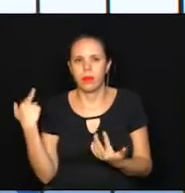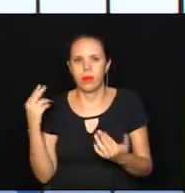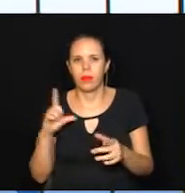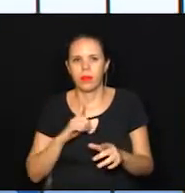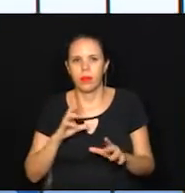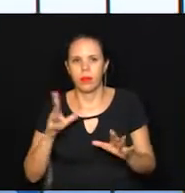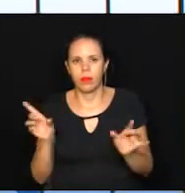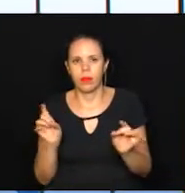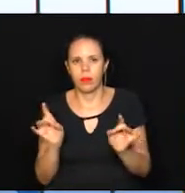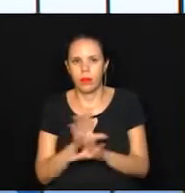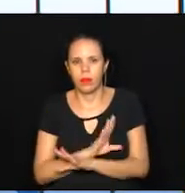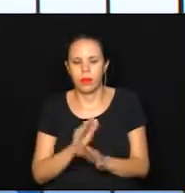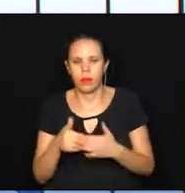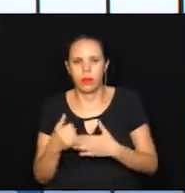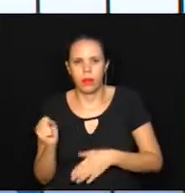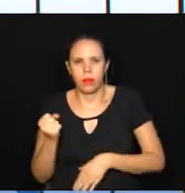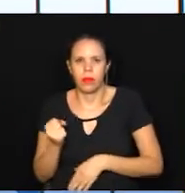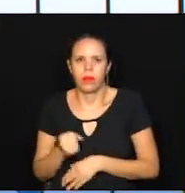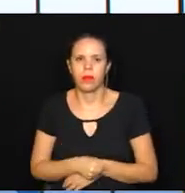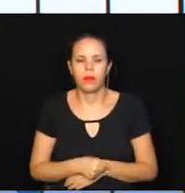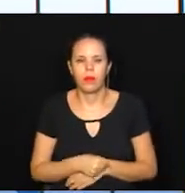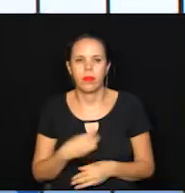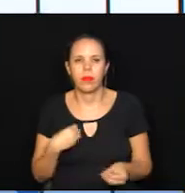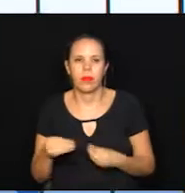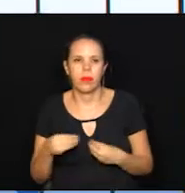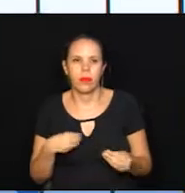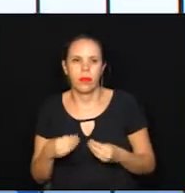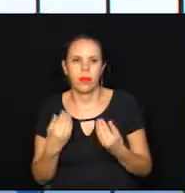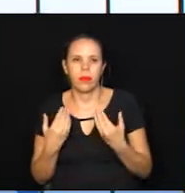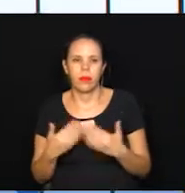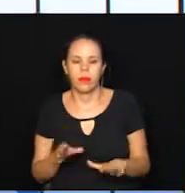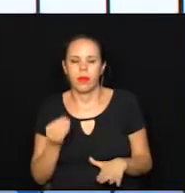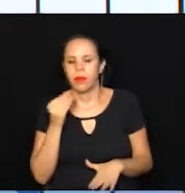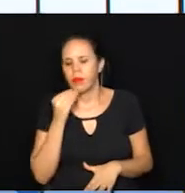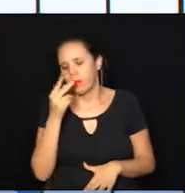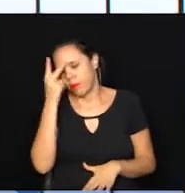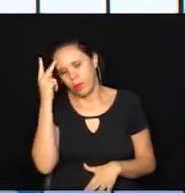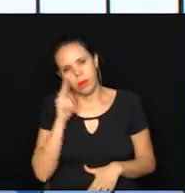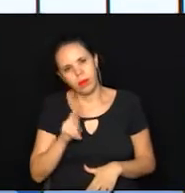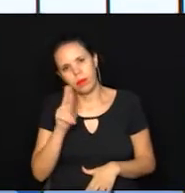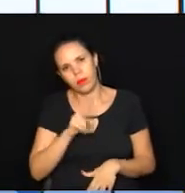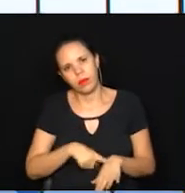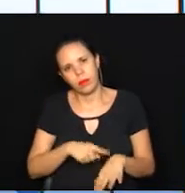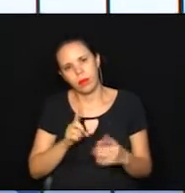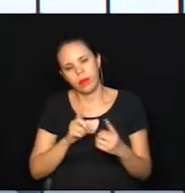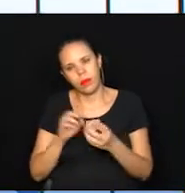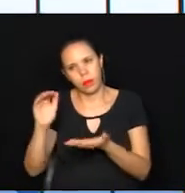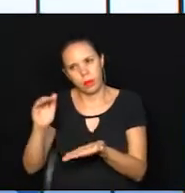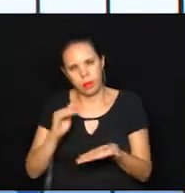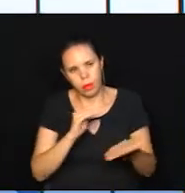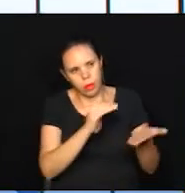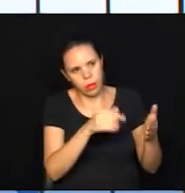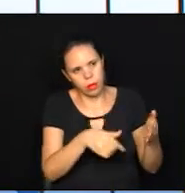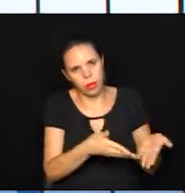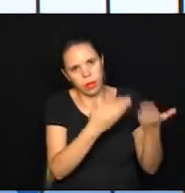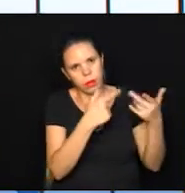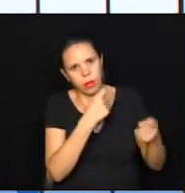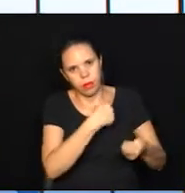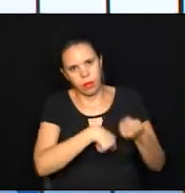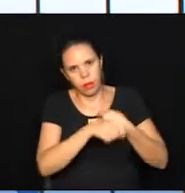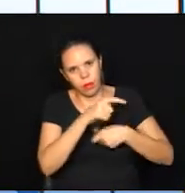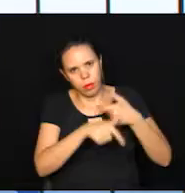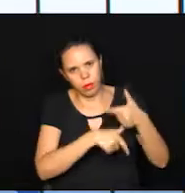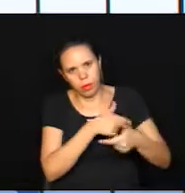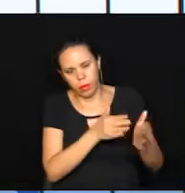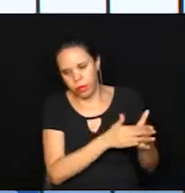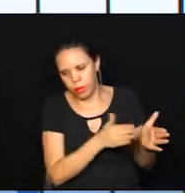tinha que terminar às 8 e agora tem essa flexibilização para quem usa esse tipo de serviço para manter o seu negócio